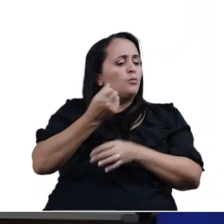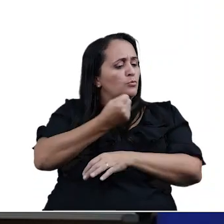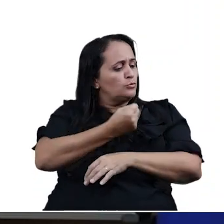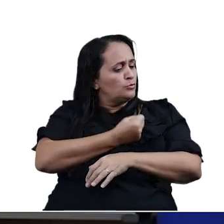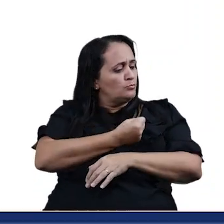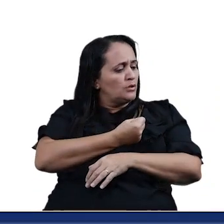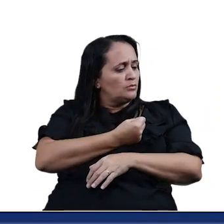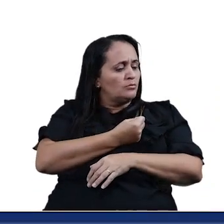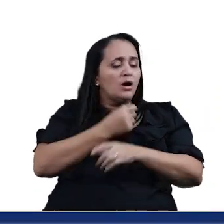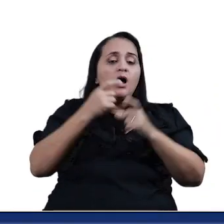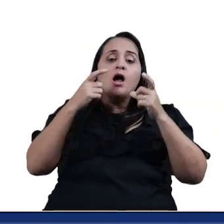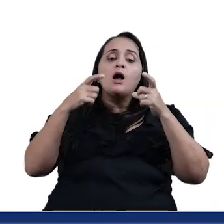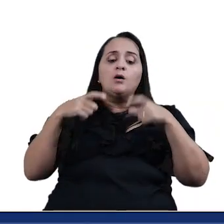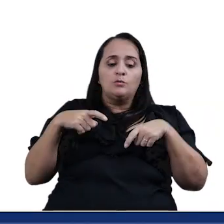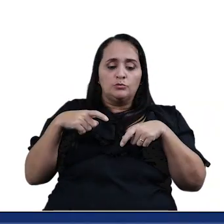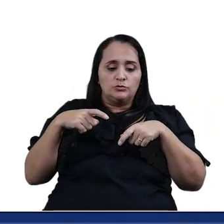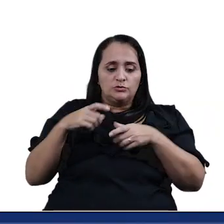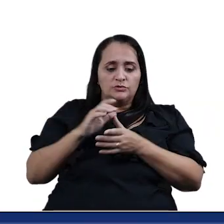lugar ele ocupa.